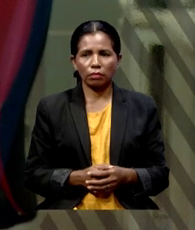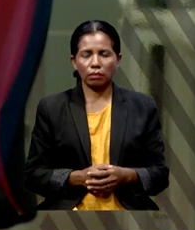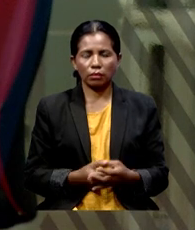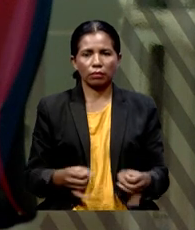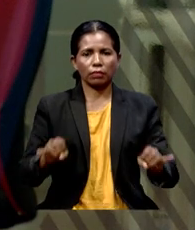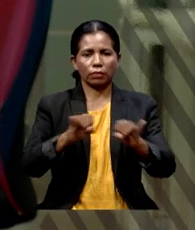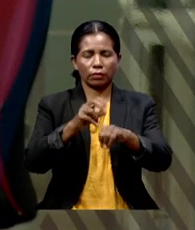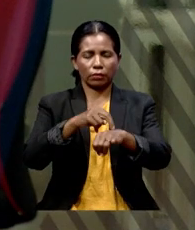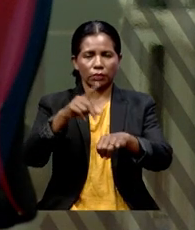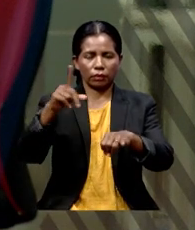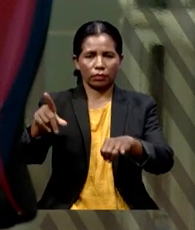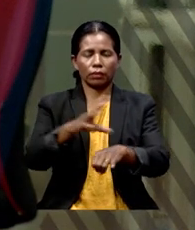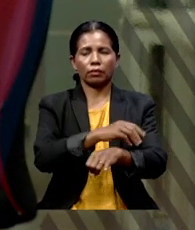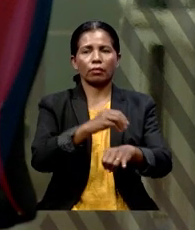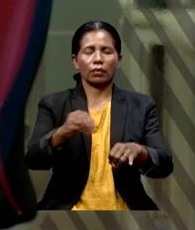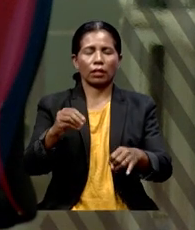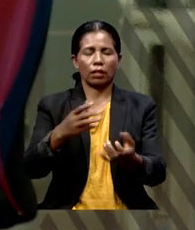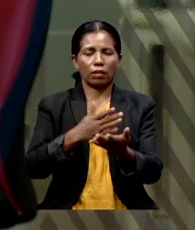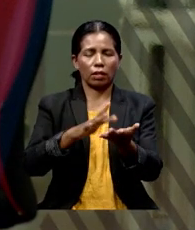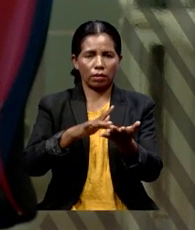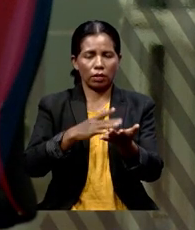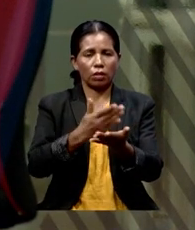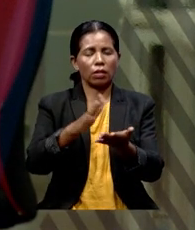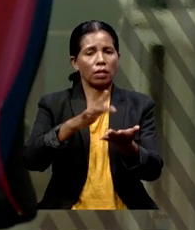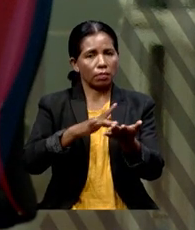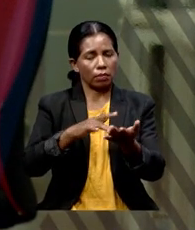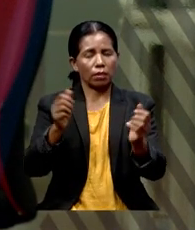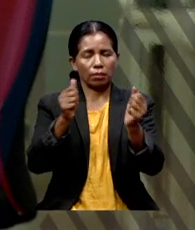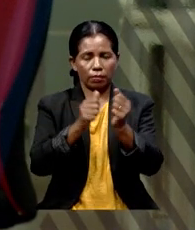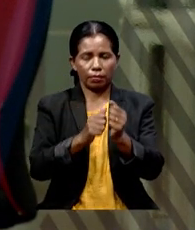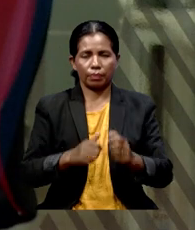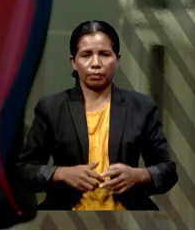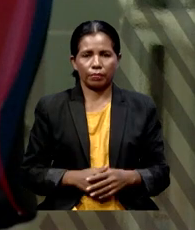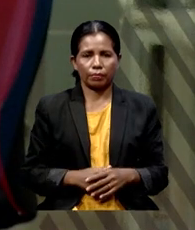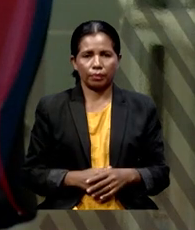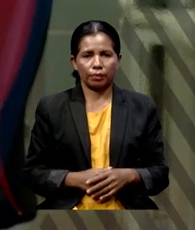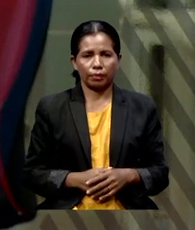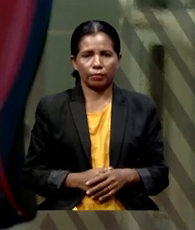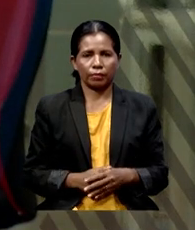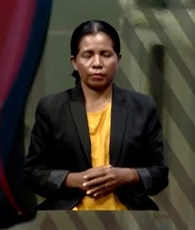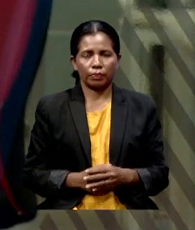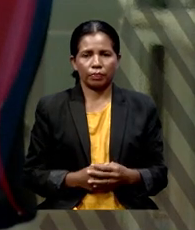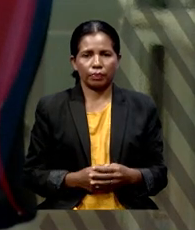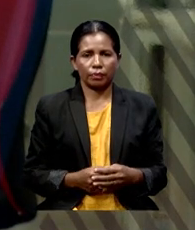Instituto Nacional de Farmácia no Produto Médico compra emergência reagente no consumáveis.